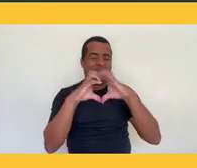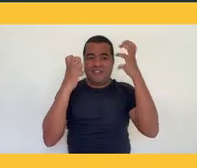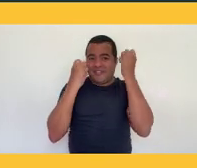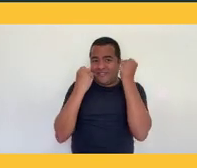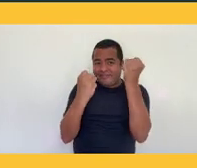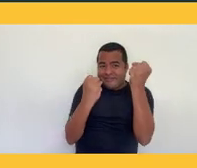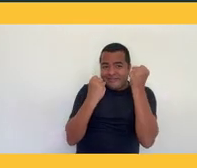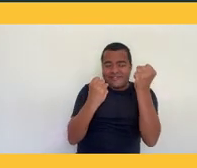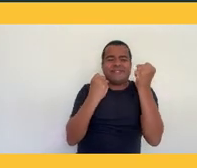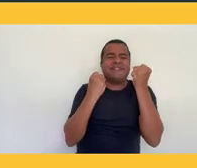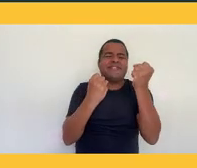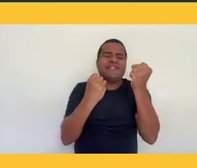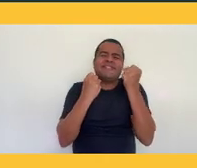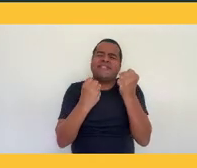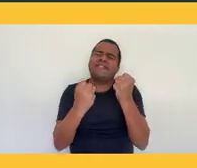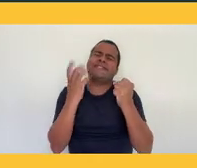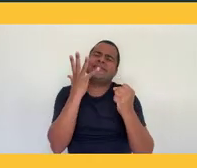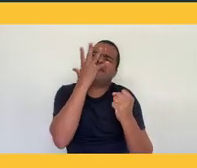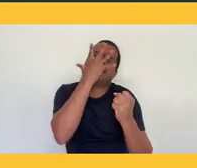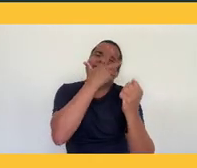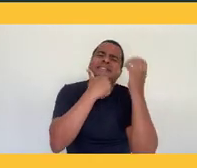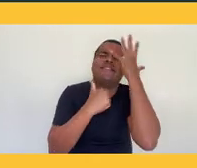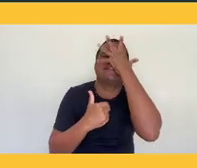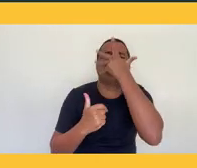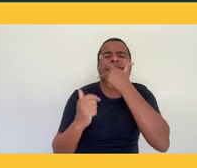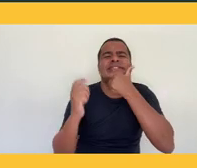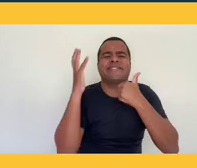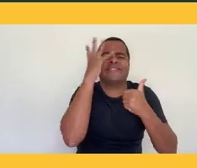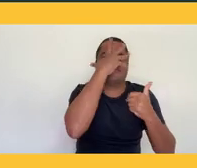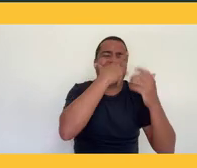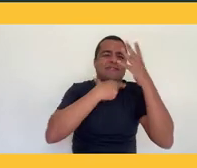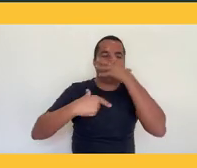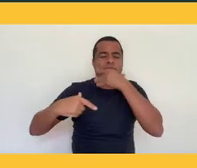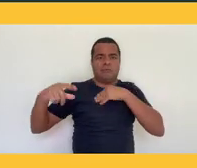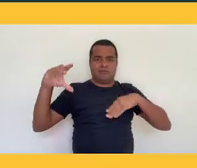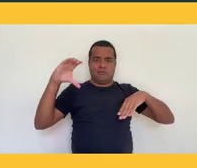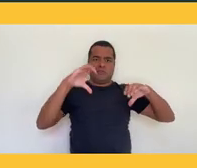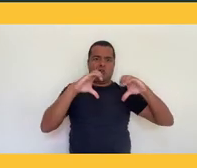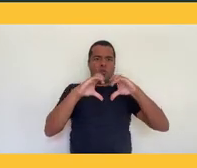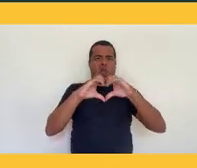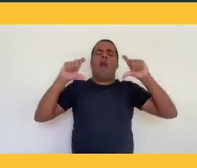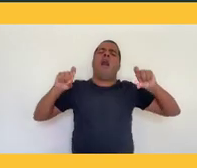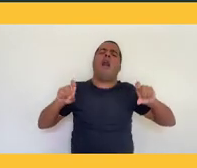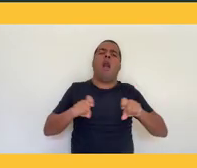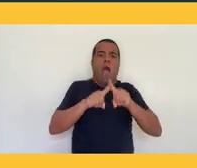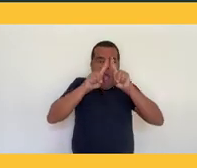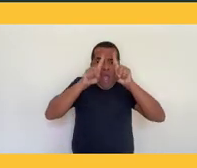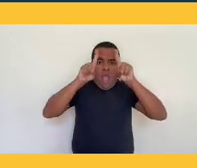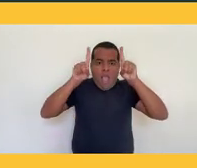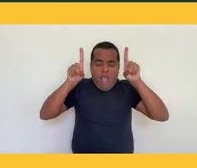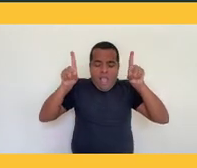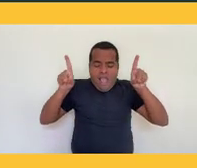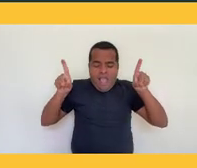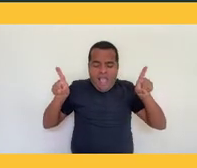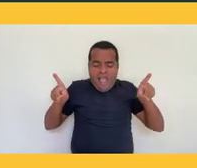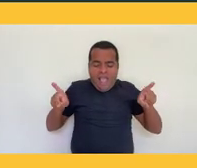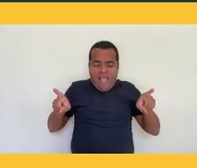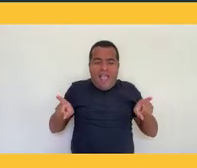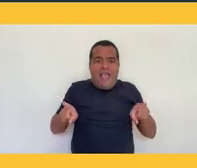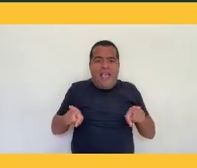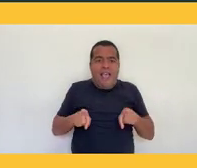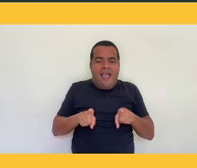Coração não é tão simples quanto pensa. Nele cabe o que não cabe na dispensa. Cabe o